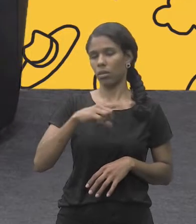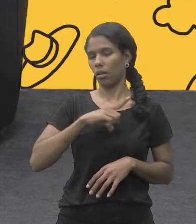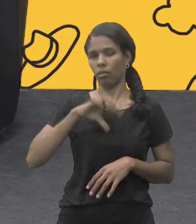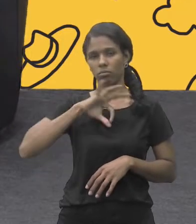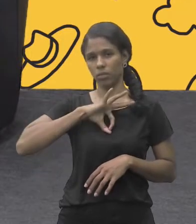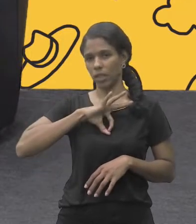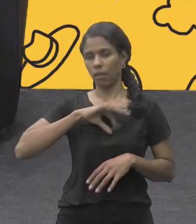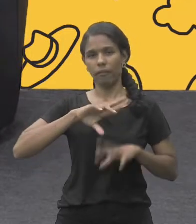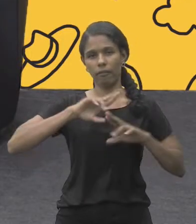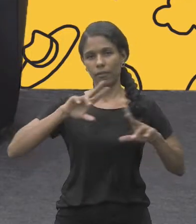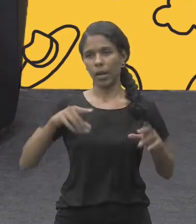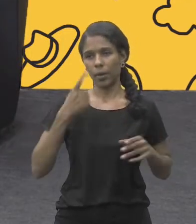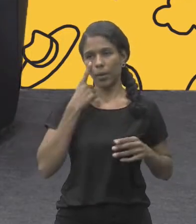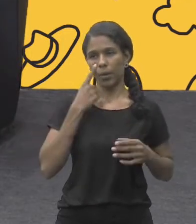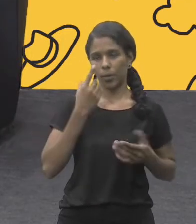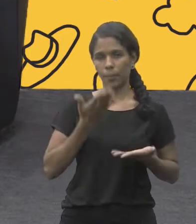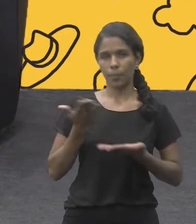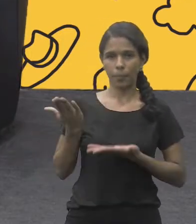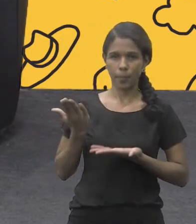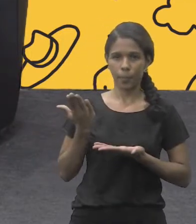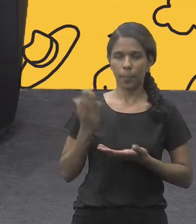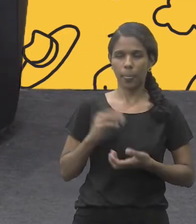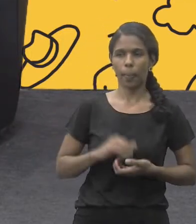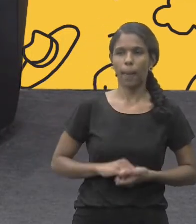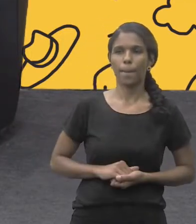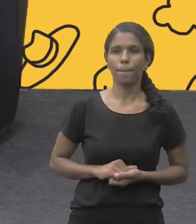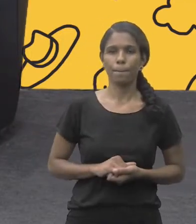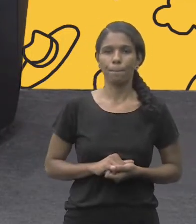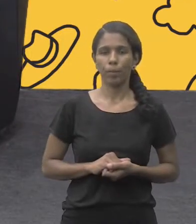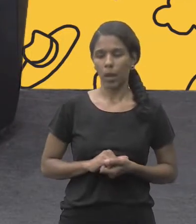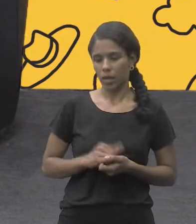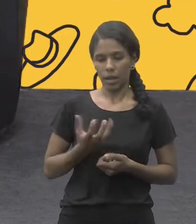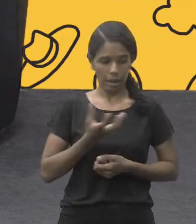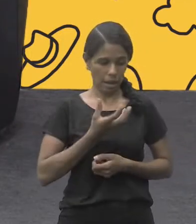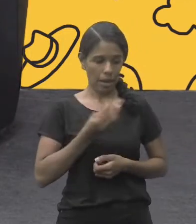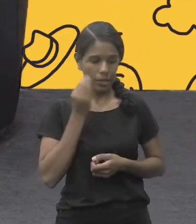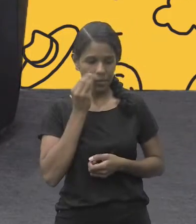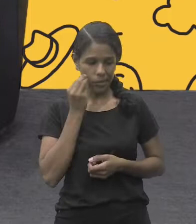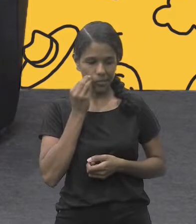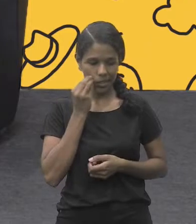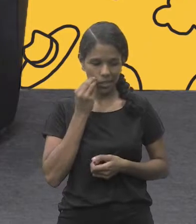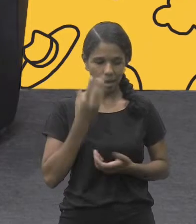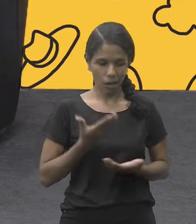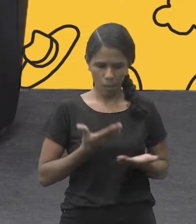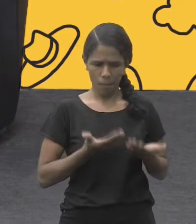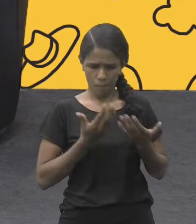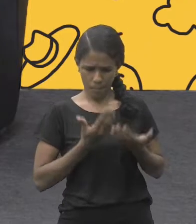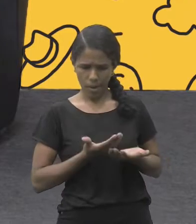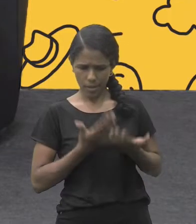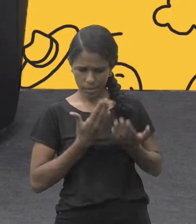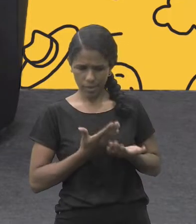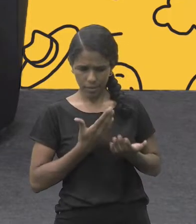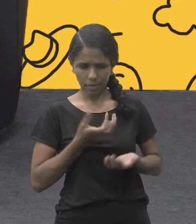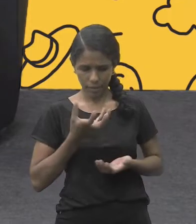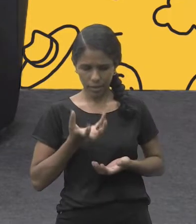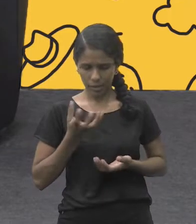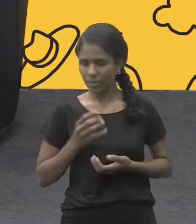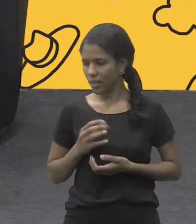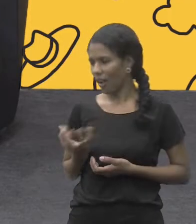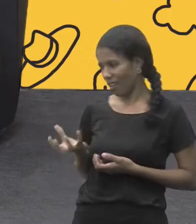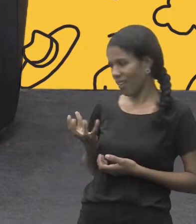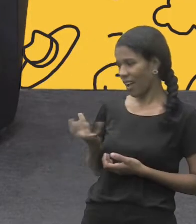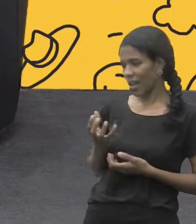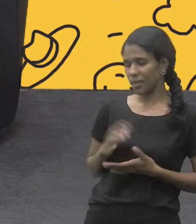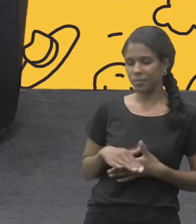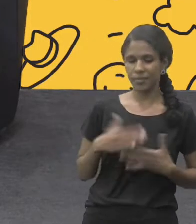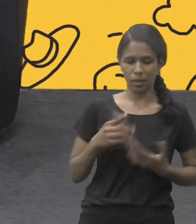Vem cá, deixa eu colocar aqui em você. Coloca aí pra você ver. Aí essa é o brasileiro, essa é a medalha do brasileiro, quando eu fui campeão brasileiro, e essa aqui é